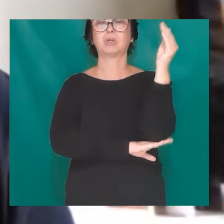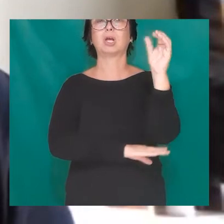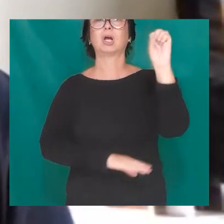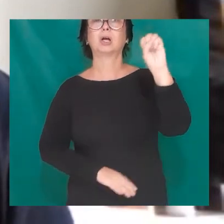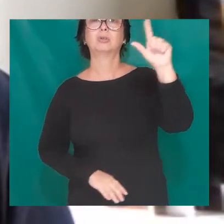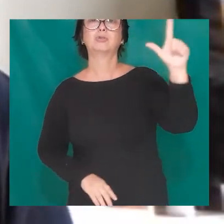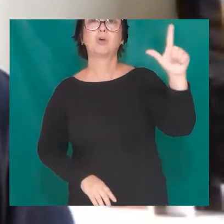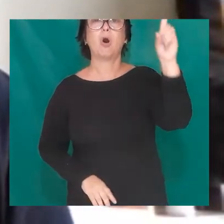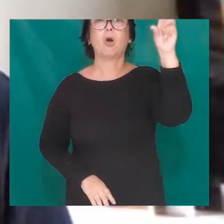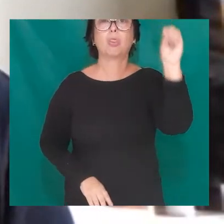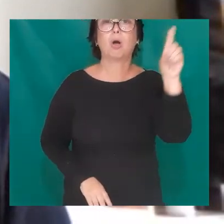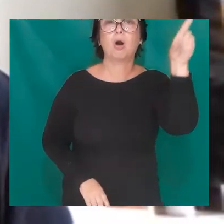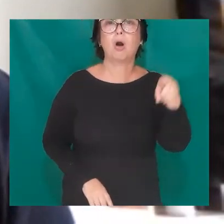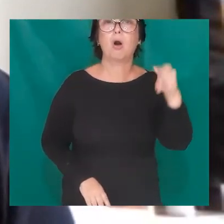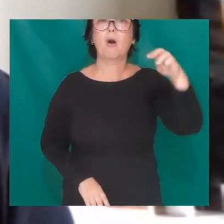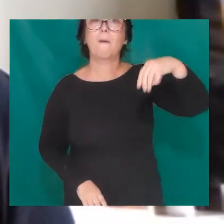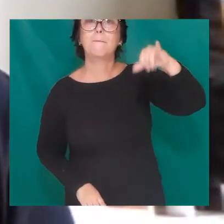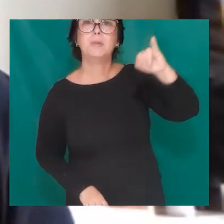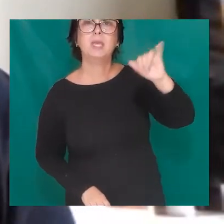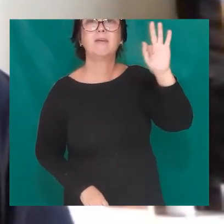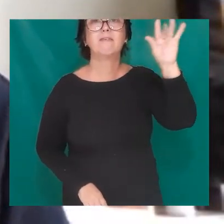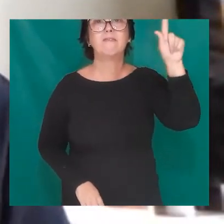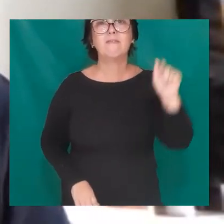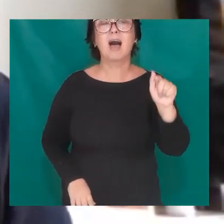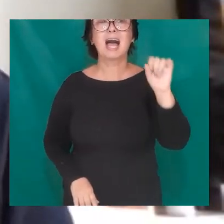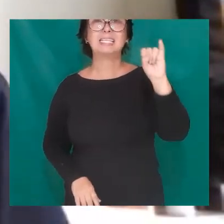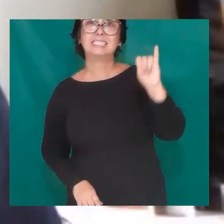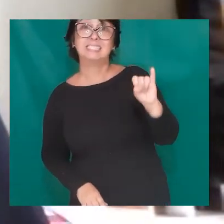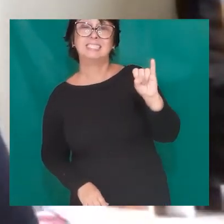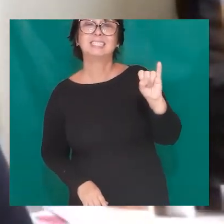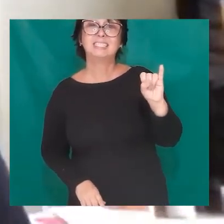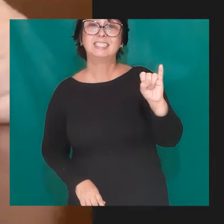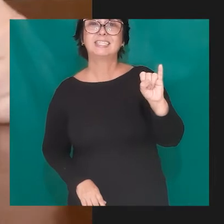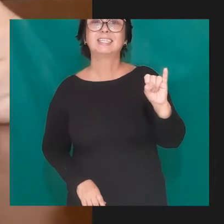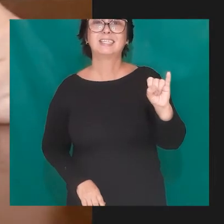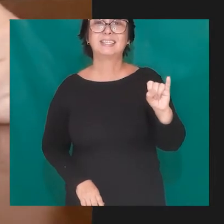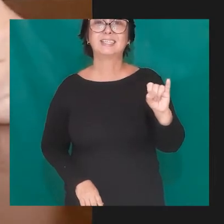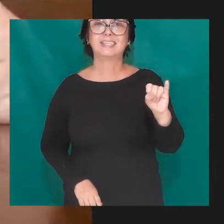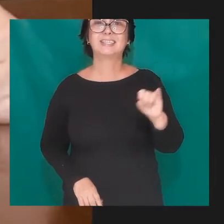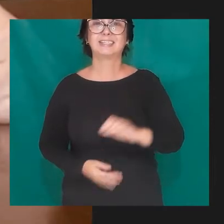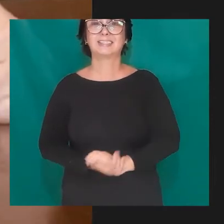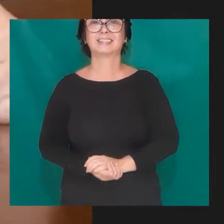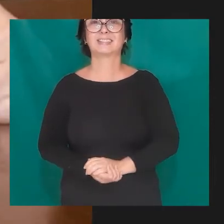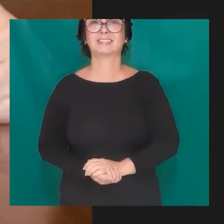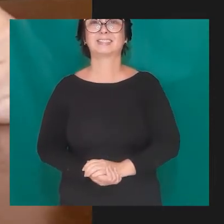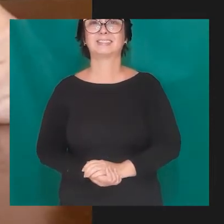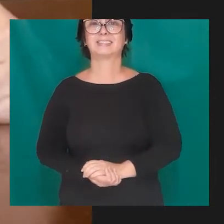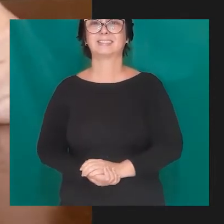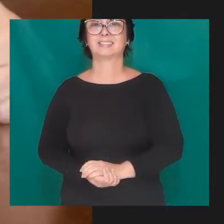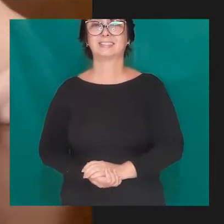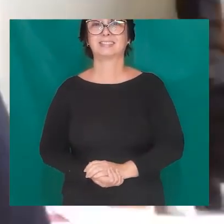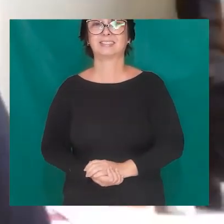ré, mi, fá, né? Si. Ele faz com o Gilmar aqui também. Dó,